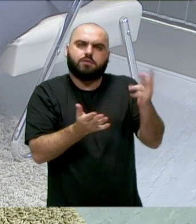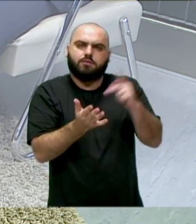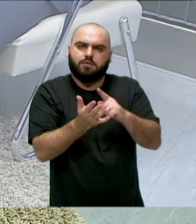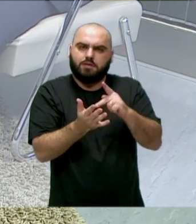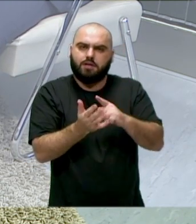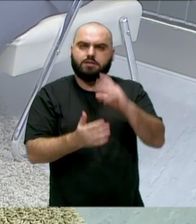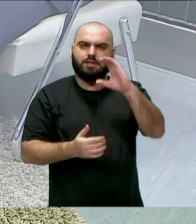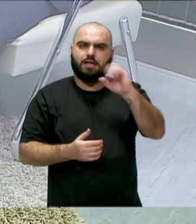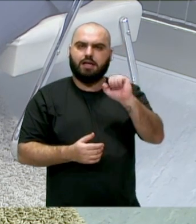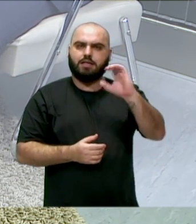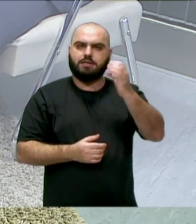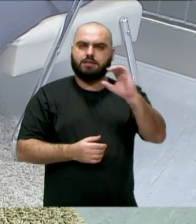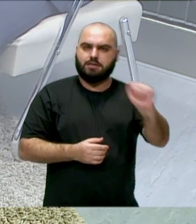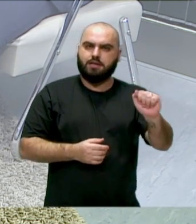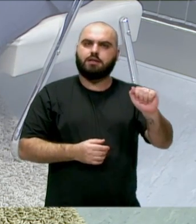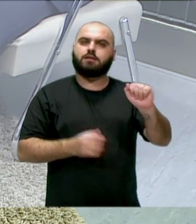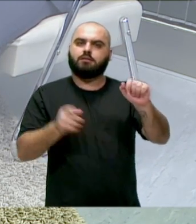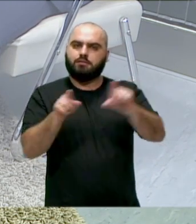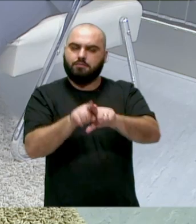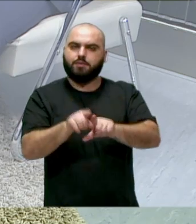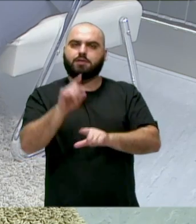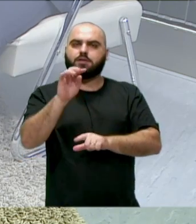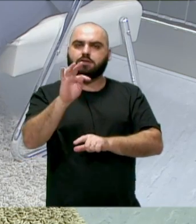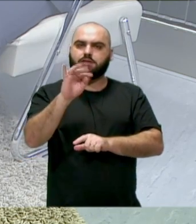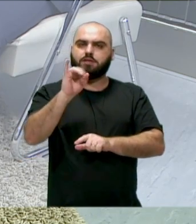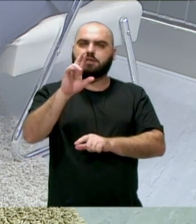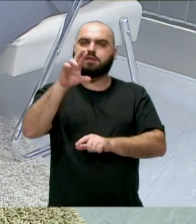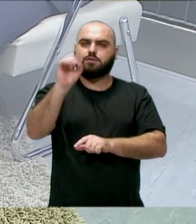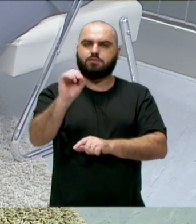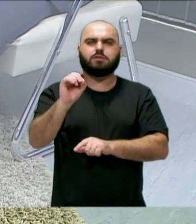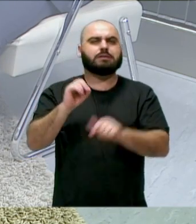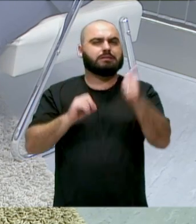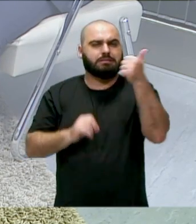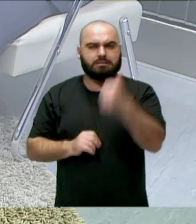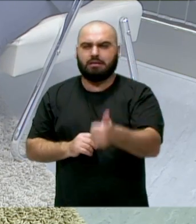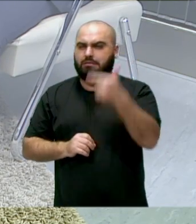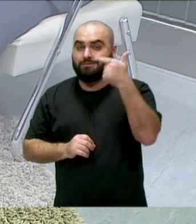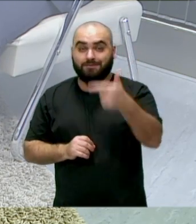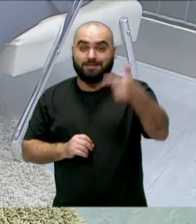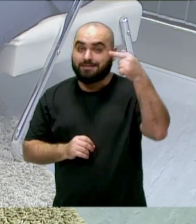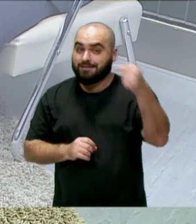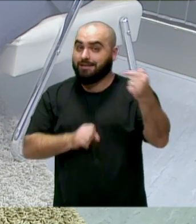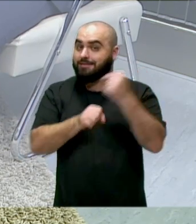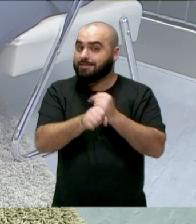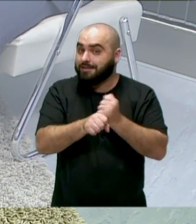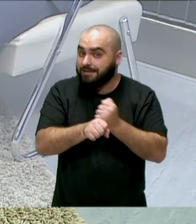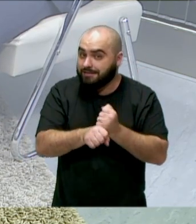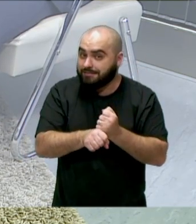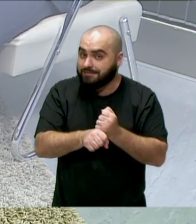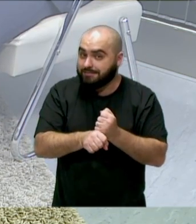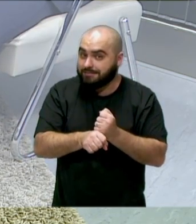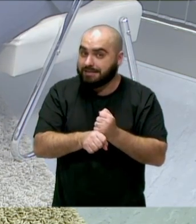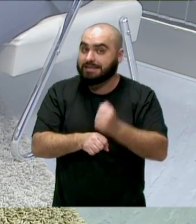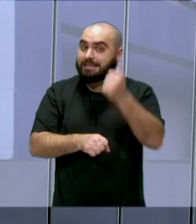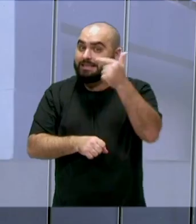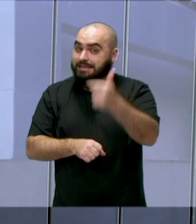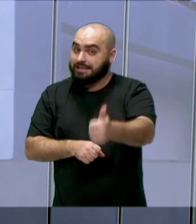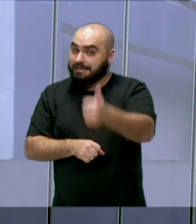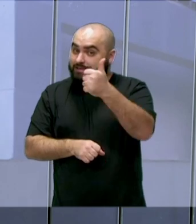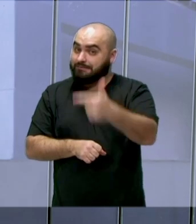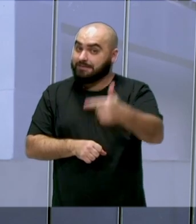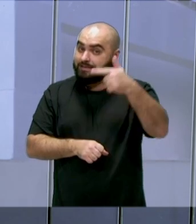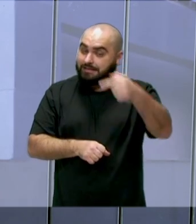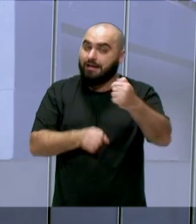caça e tiro, então 127 anos, não são 50 ou são 30 anos de clube, há uma grande história ali dentro,